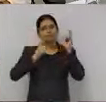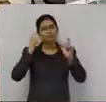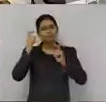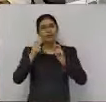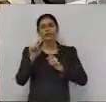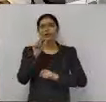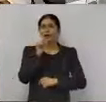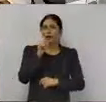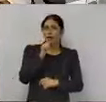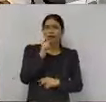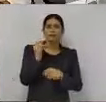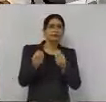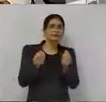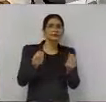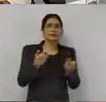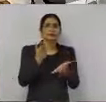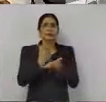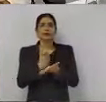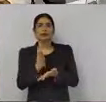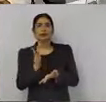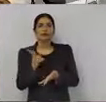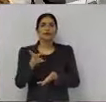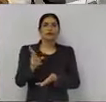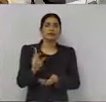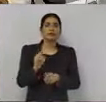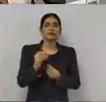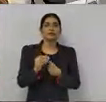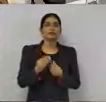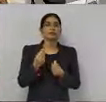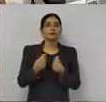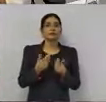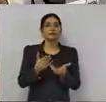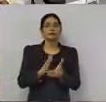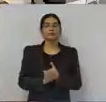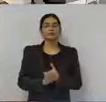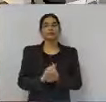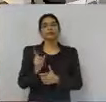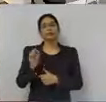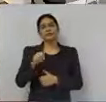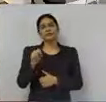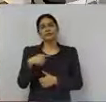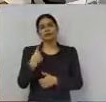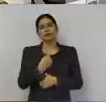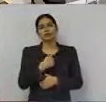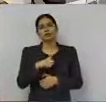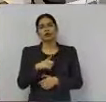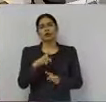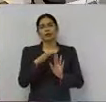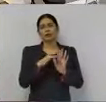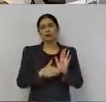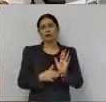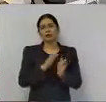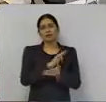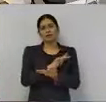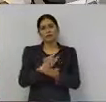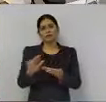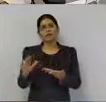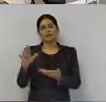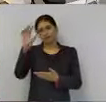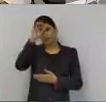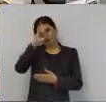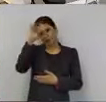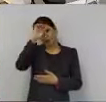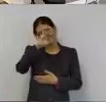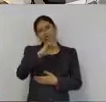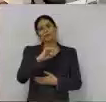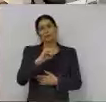isso. Realmente nós temos várias ações e estamos aprendendo muito com as obras que nós estamos executando hoje na cidade de